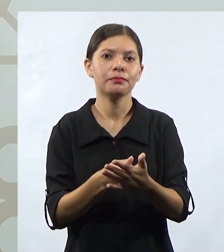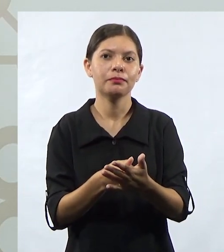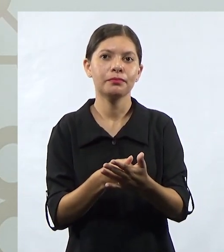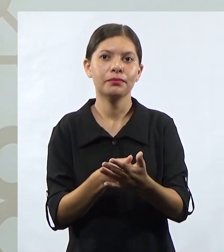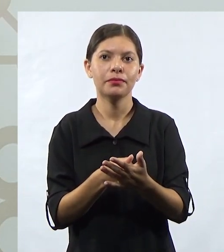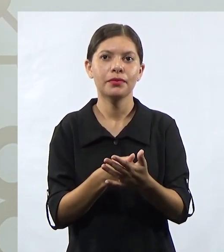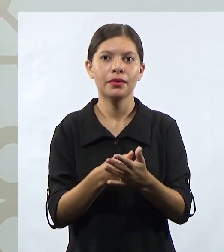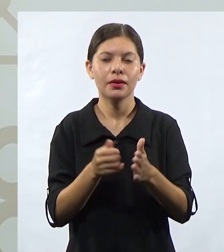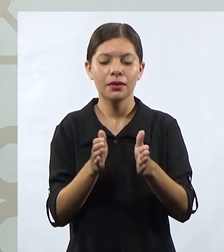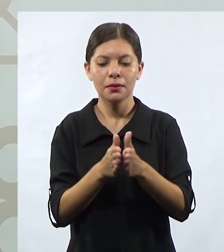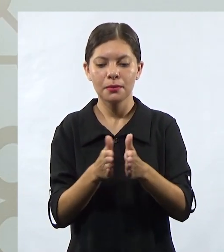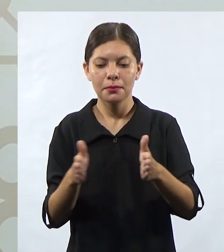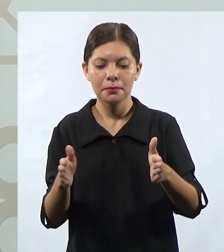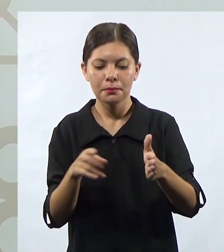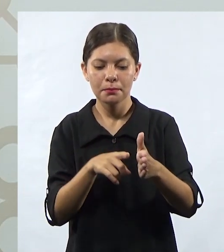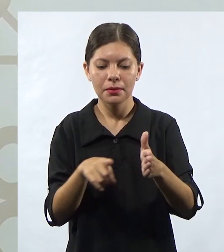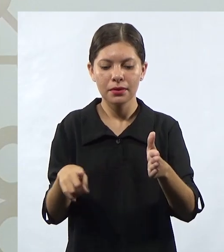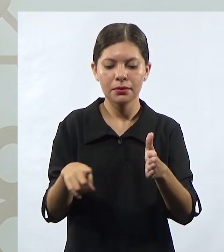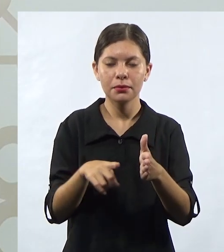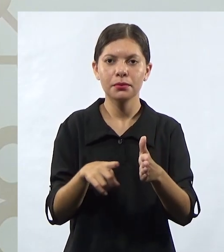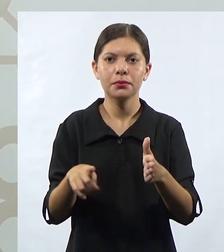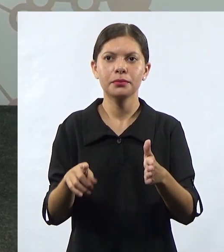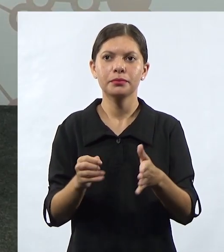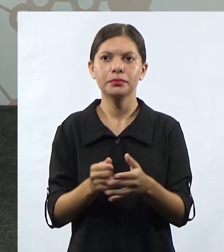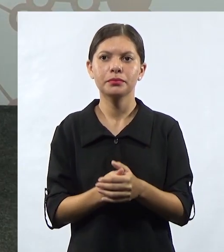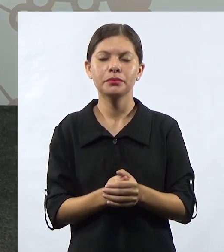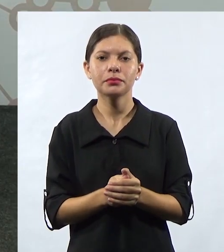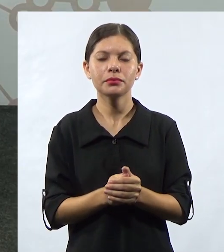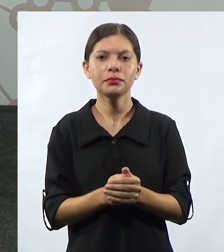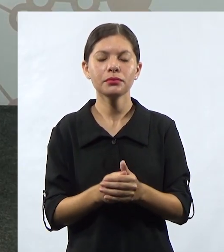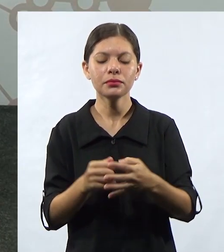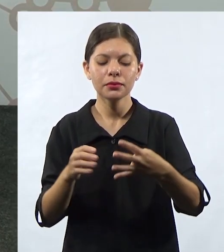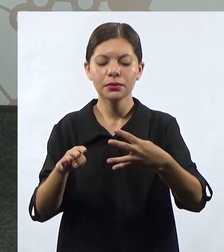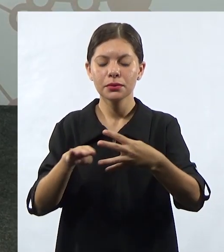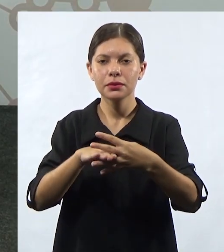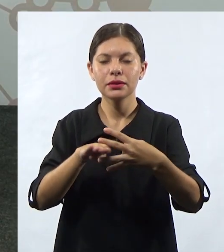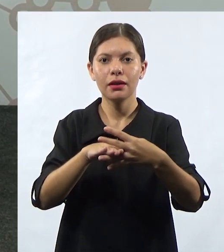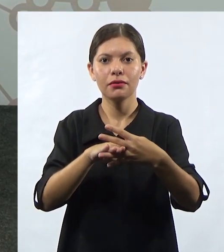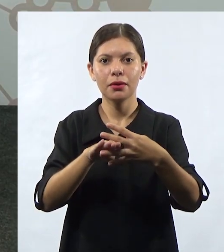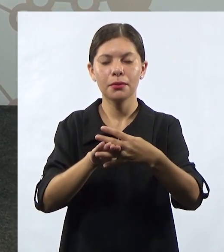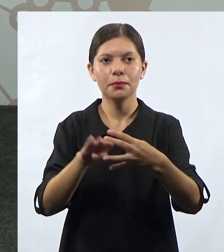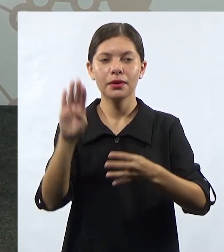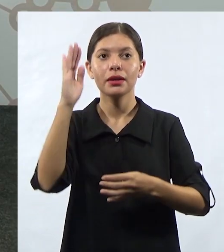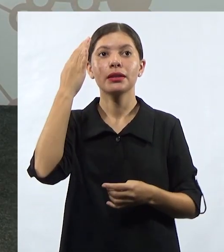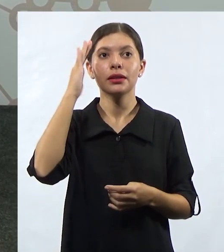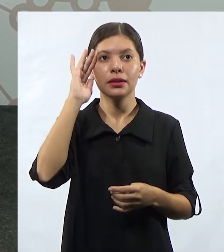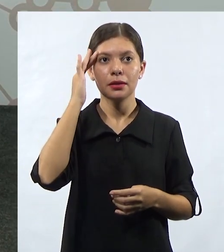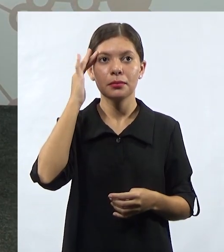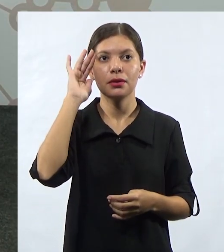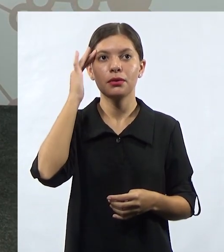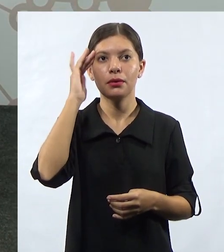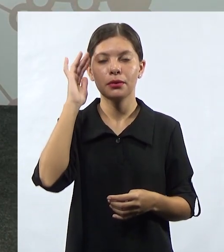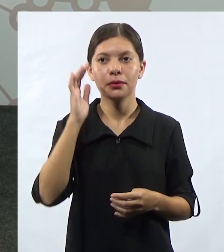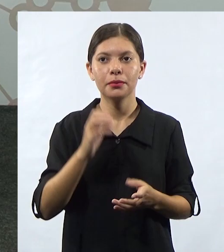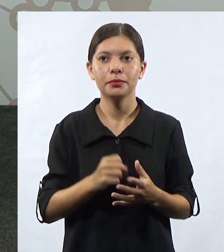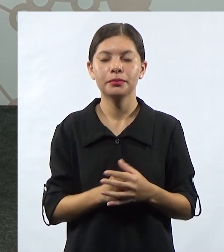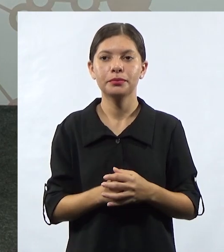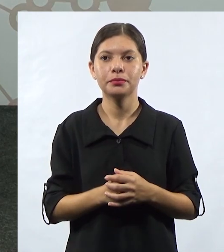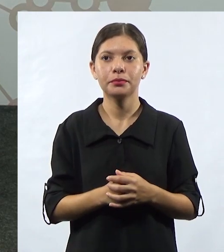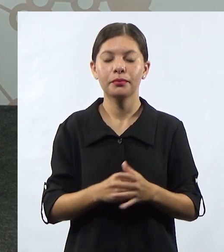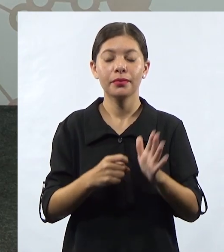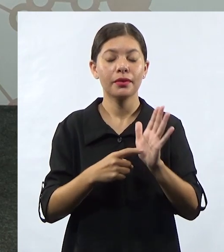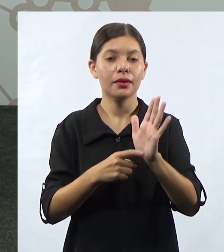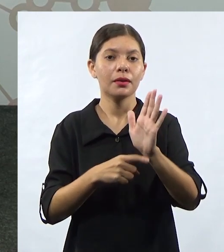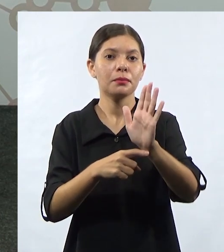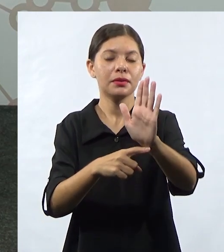um período, que você preveja um intervalo. Então, para melhor compreensão, para melhor legibilidade, se você